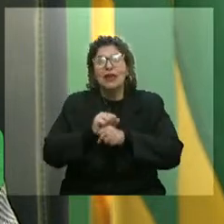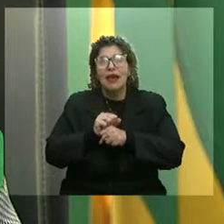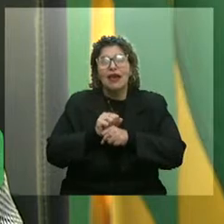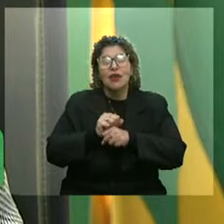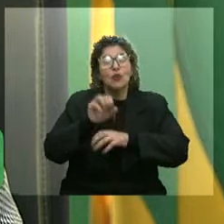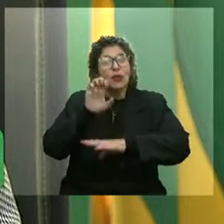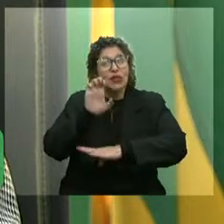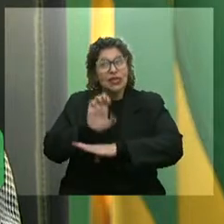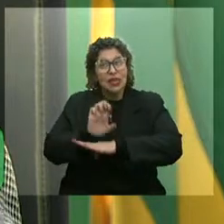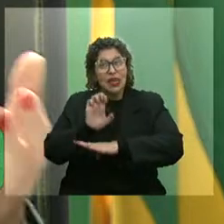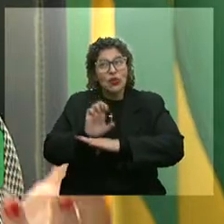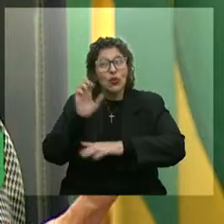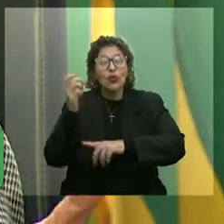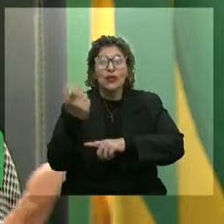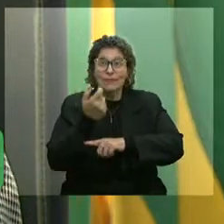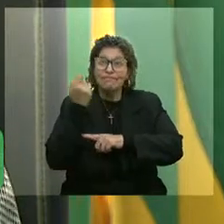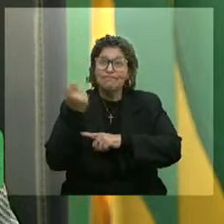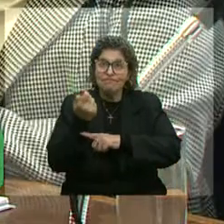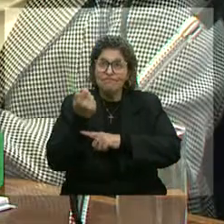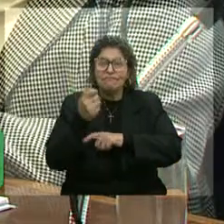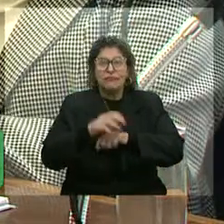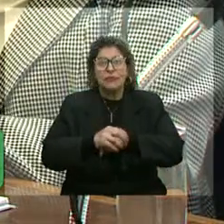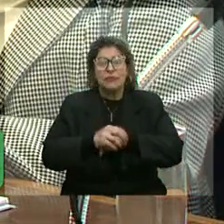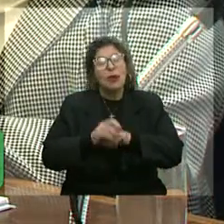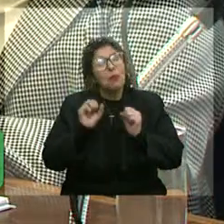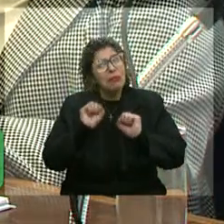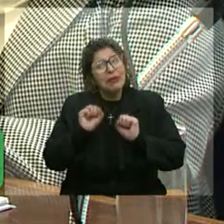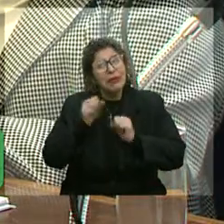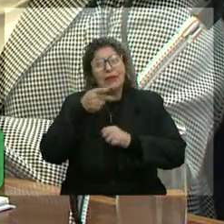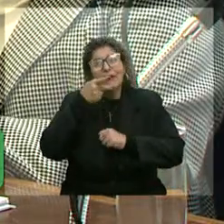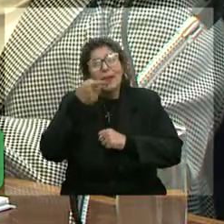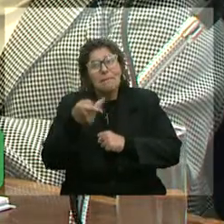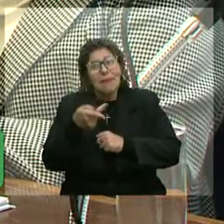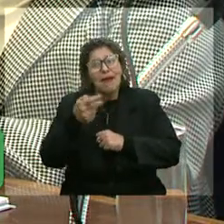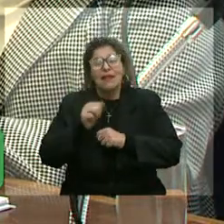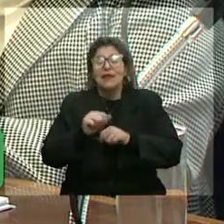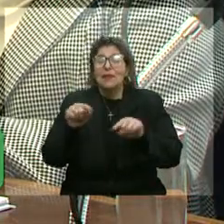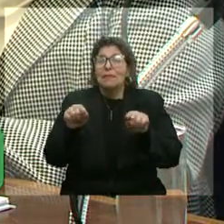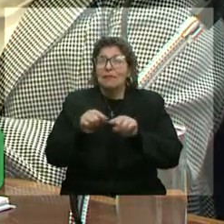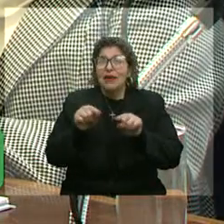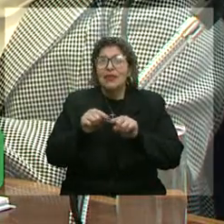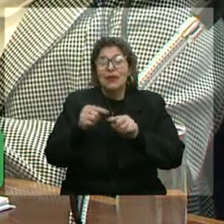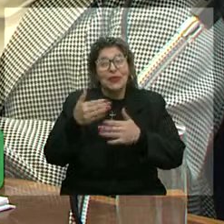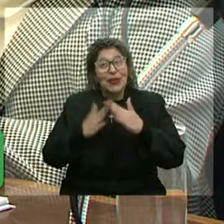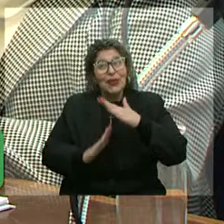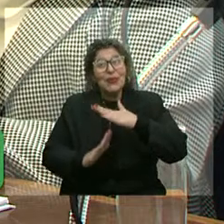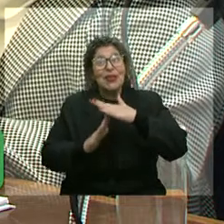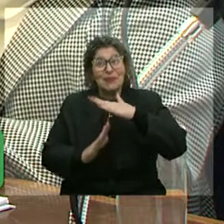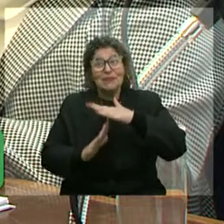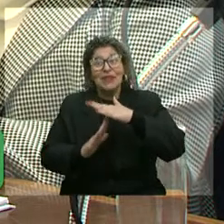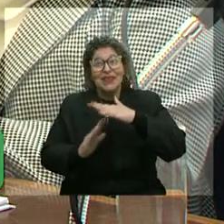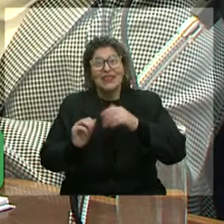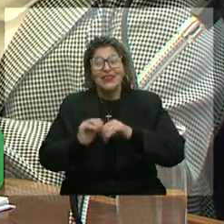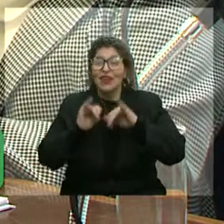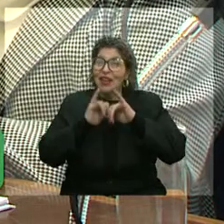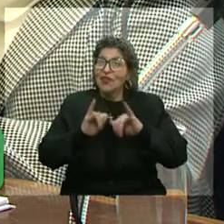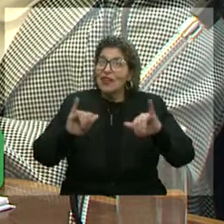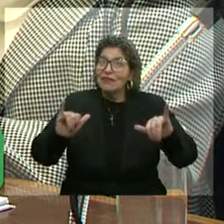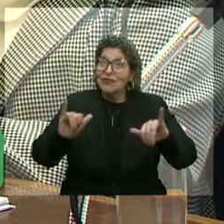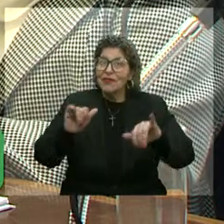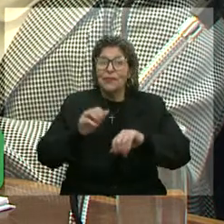Sul. Eu poderia falar muito mais, presidente, mas sei que tem um limite e quero lhe dizer